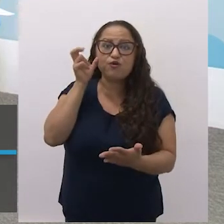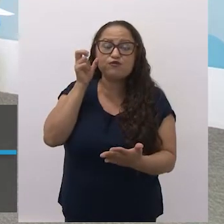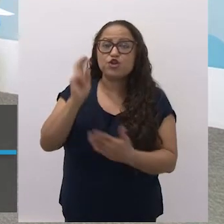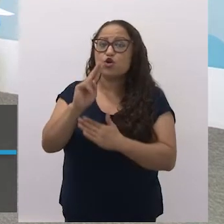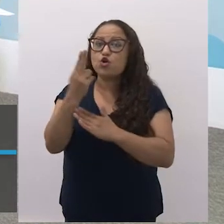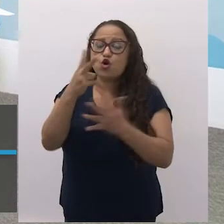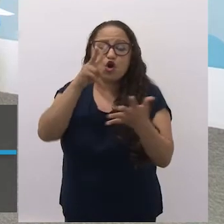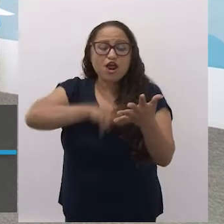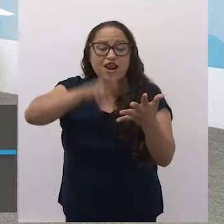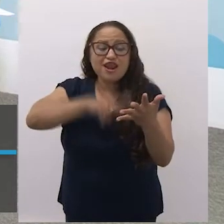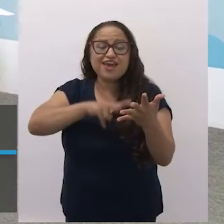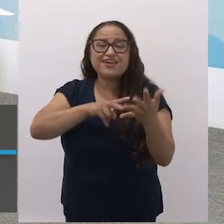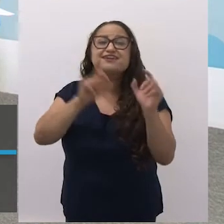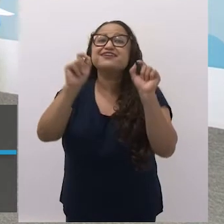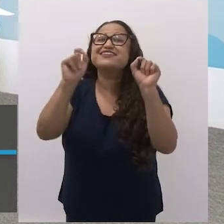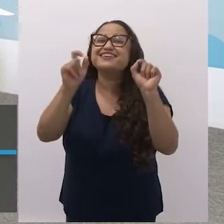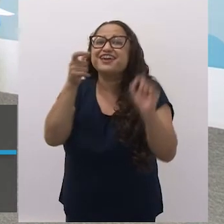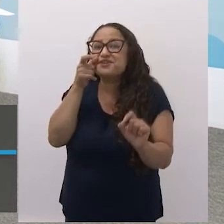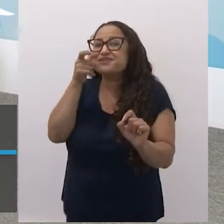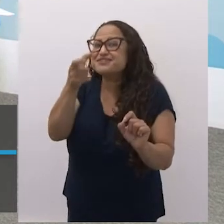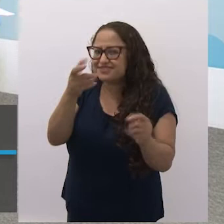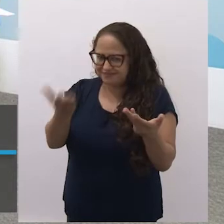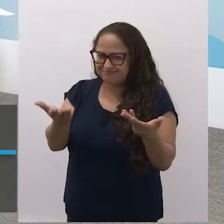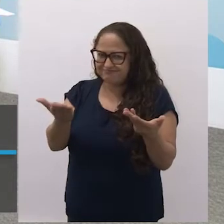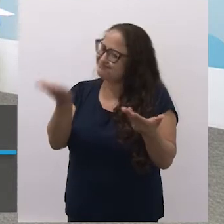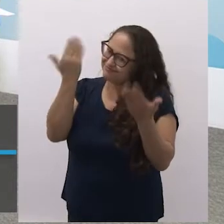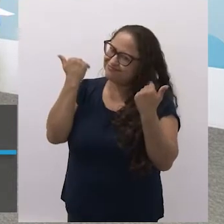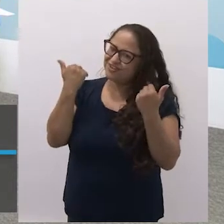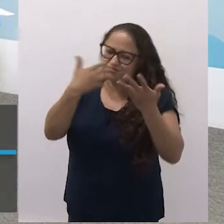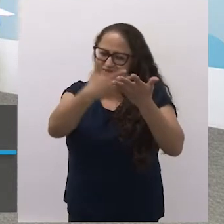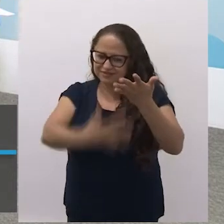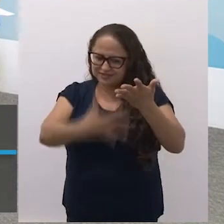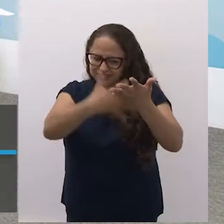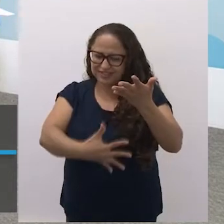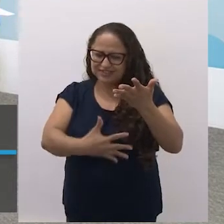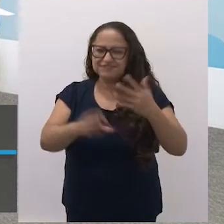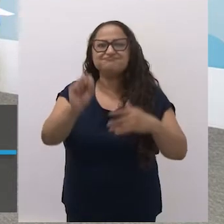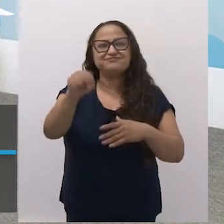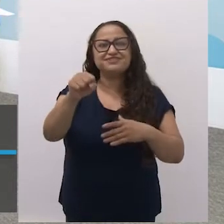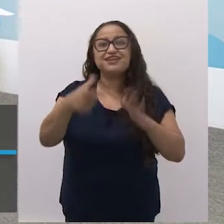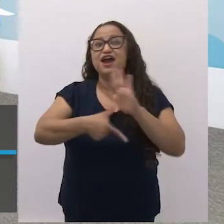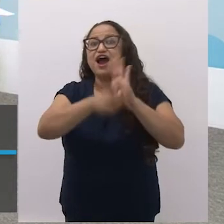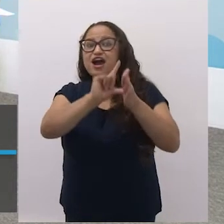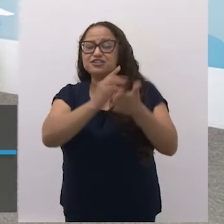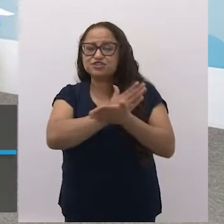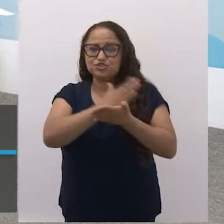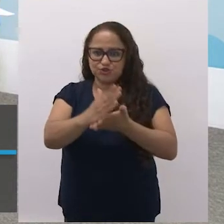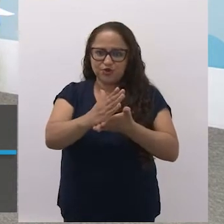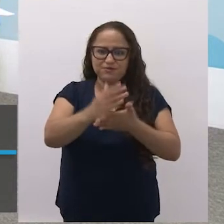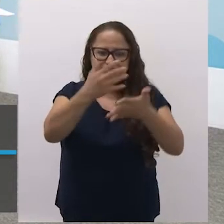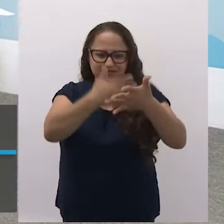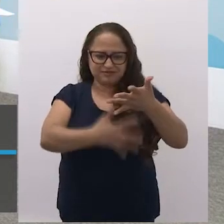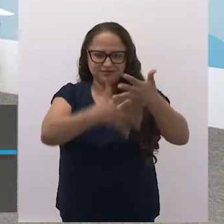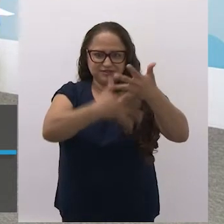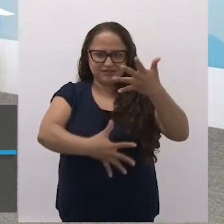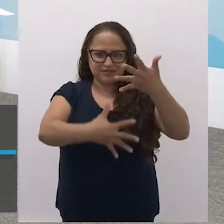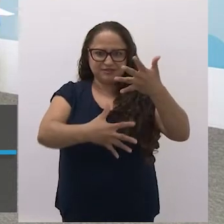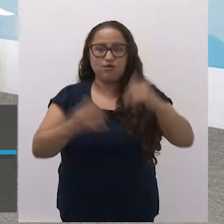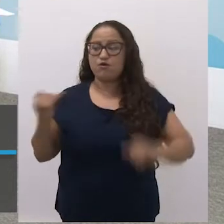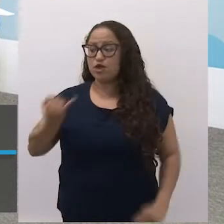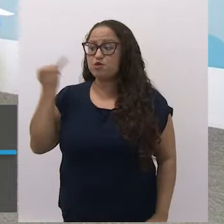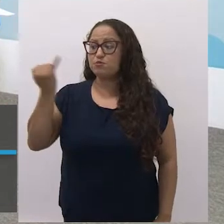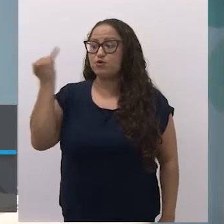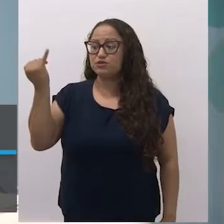de quem está nos assistindo. Vamos para a nossa primeira interação? Sim, antes de iniciar a interação, é